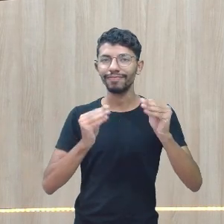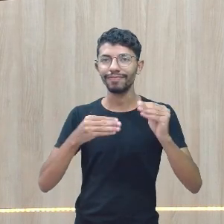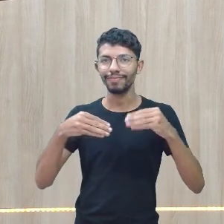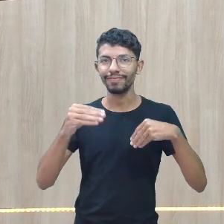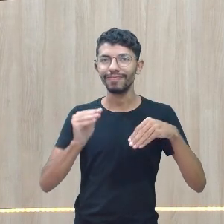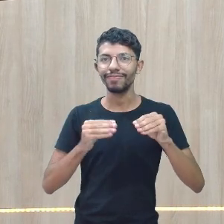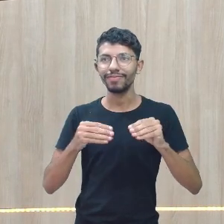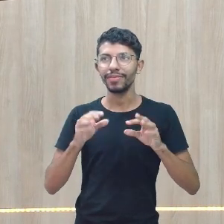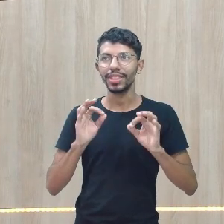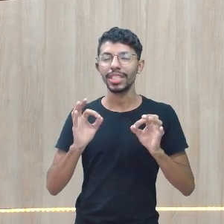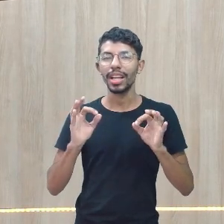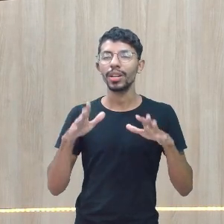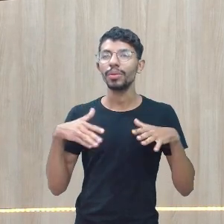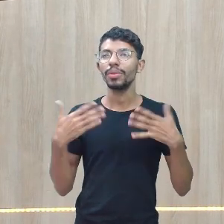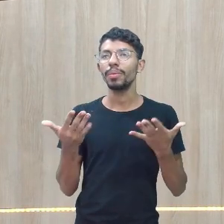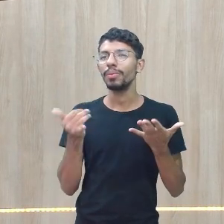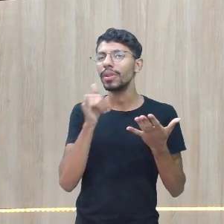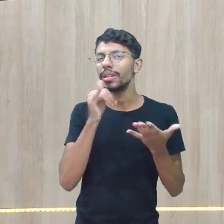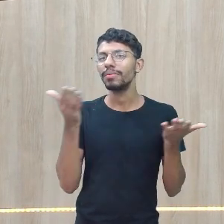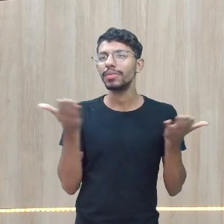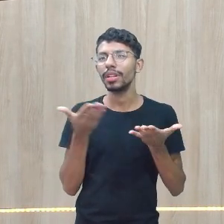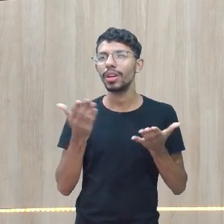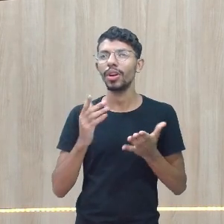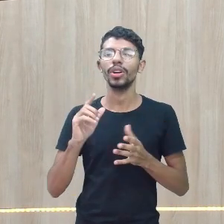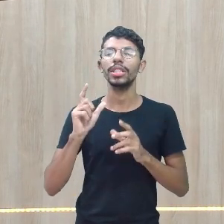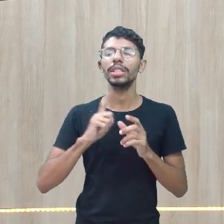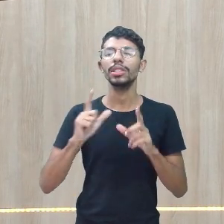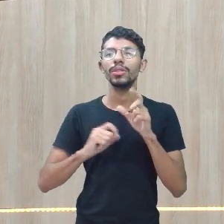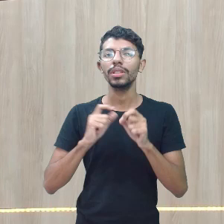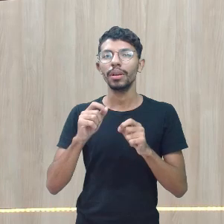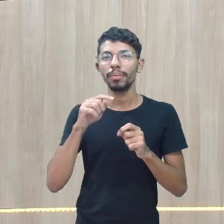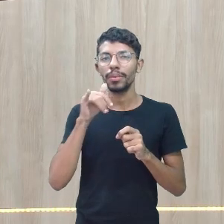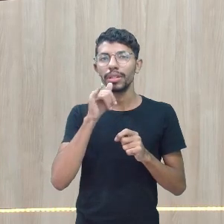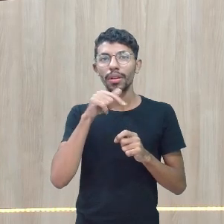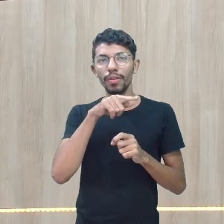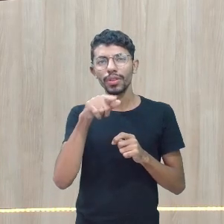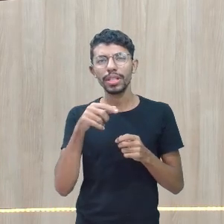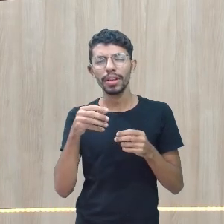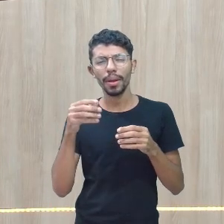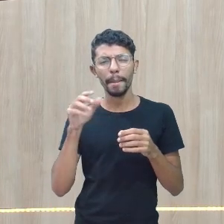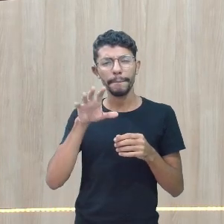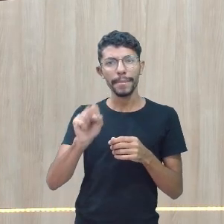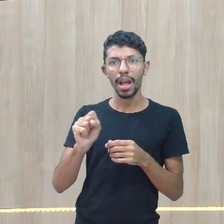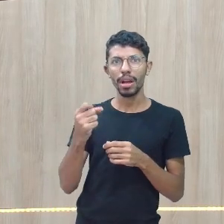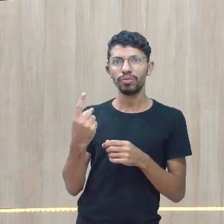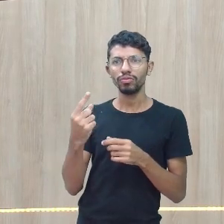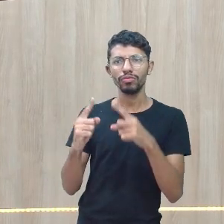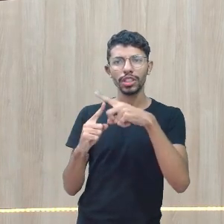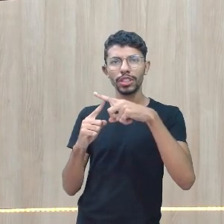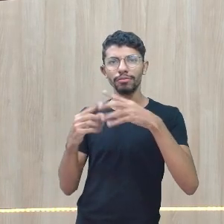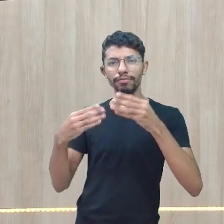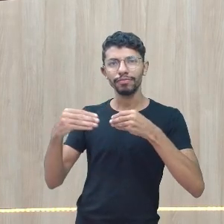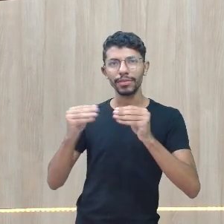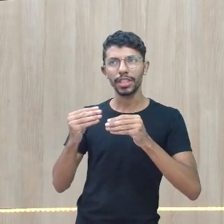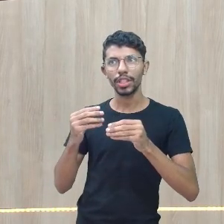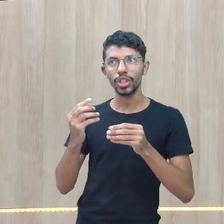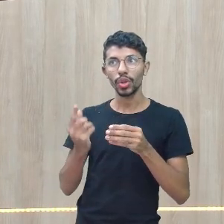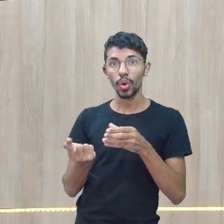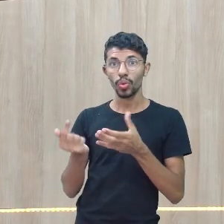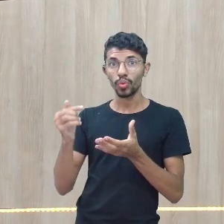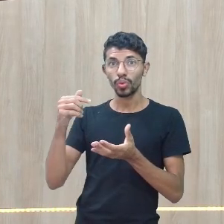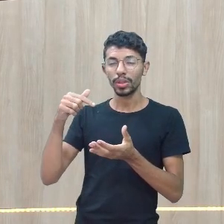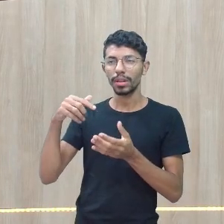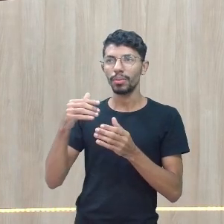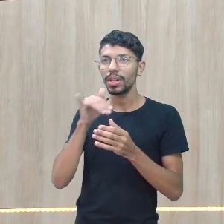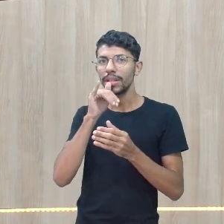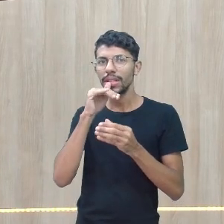agora, a partir de agora, um recipiente de plástico, tenta ver, no fundo desse recipiente, ele sempre vem com uma